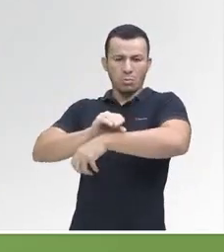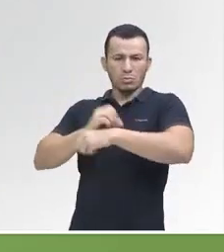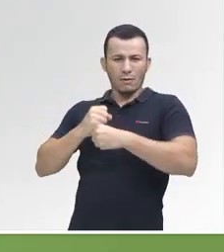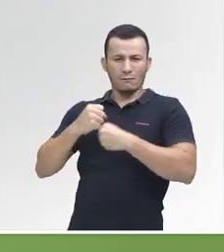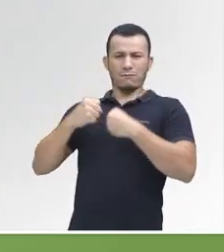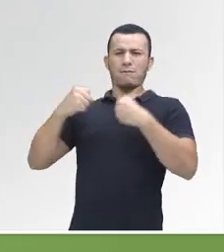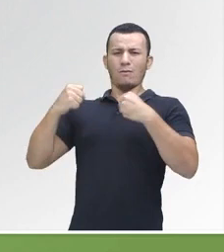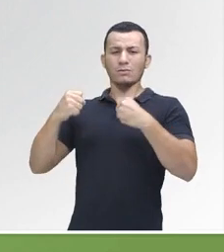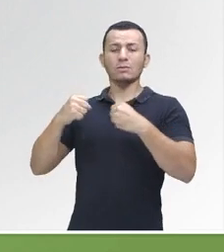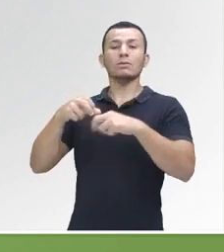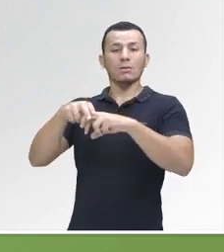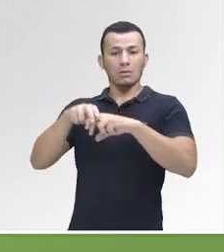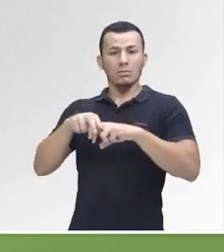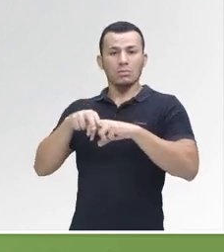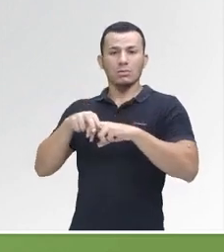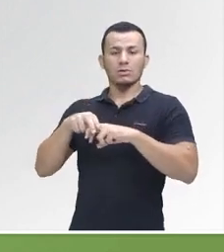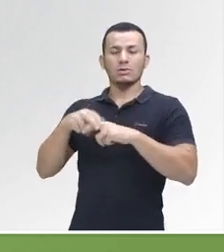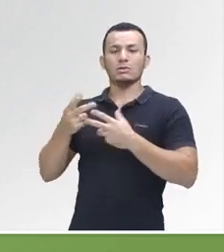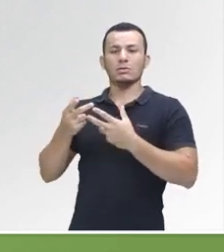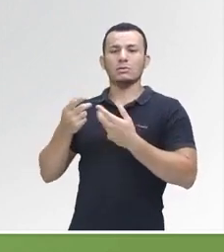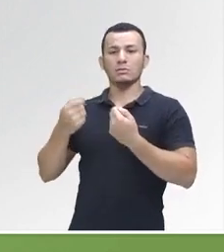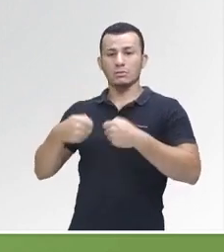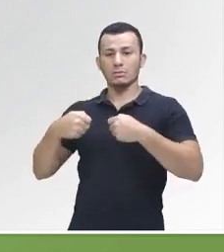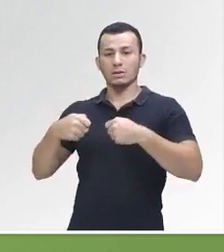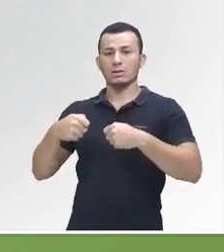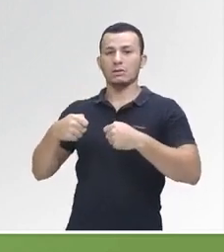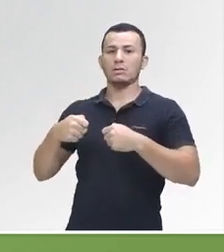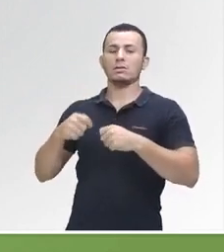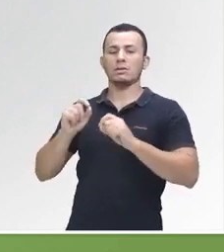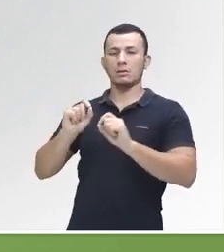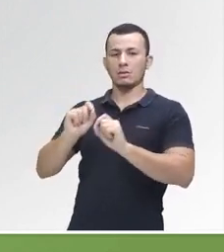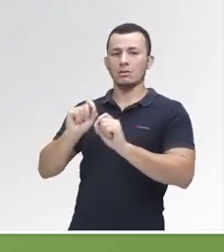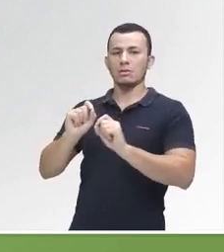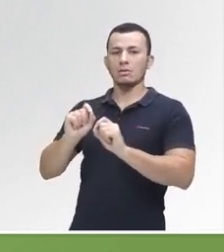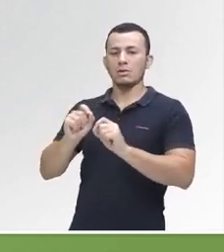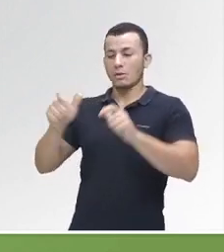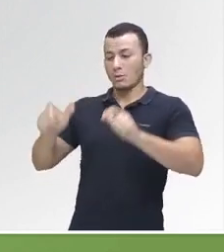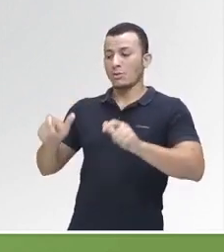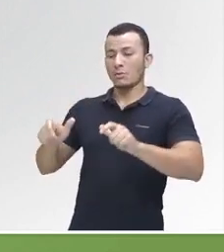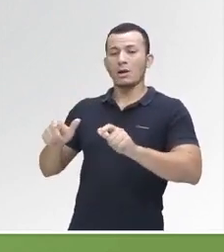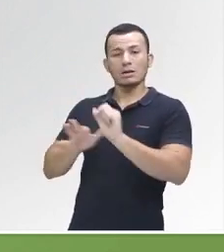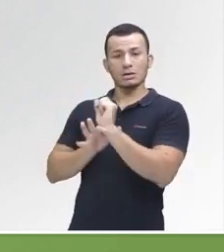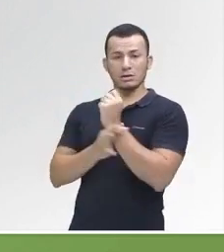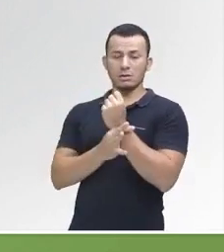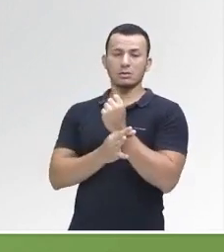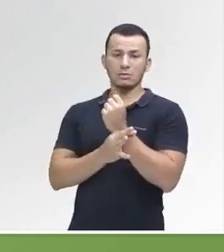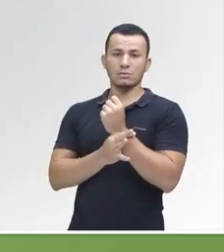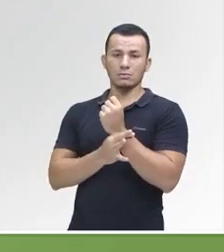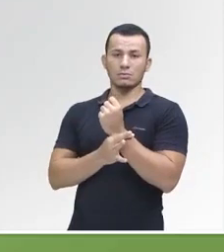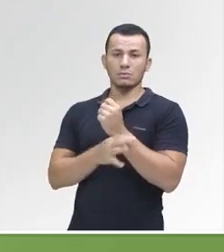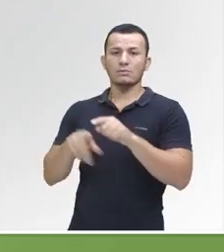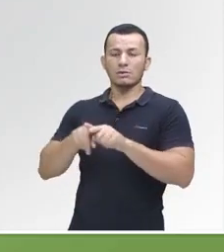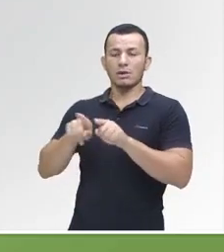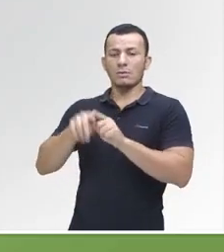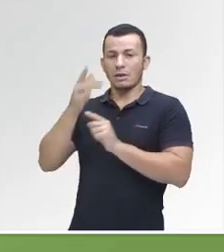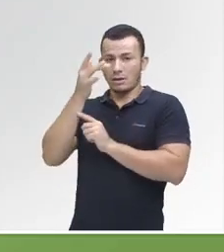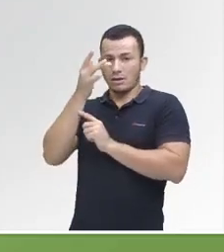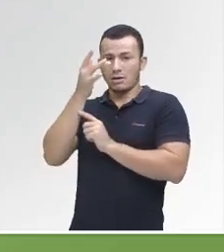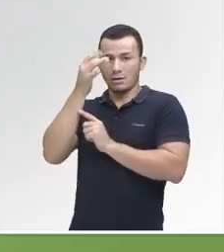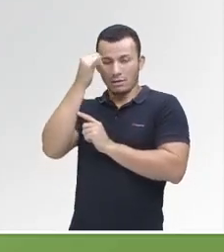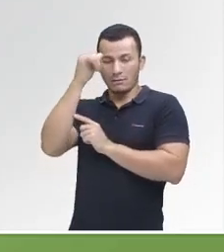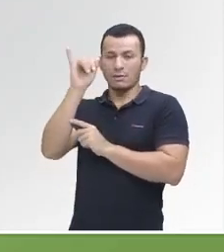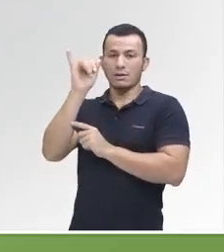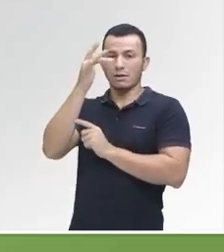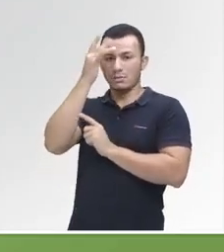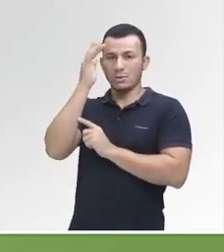conta disso é necessário que ela fique num lugar seguro. Evitar que ela caia no chão